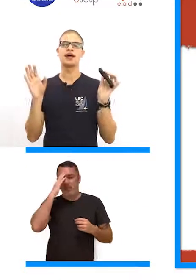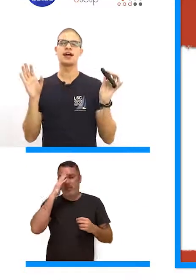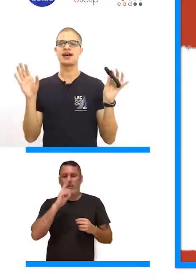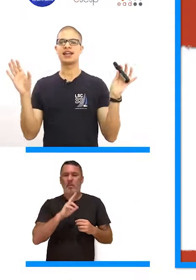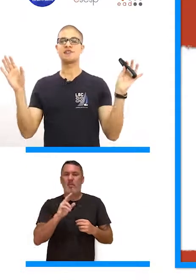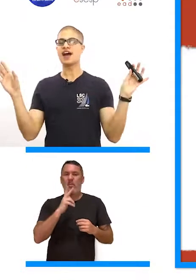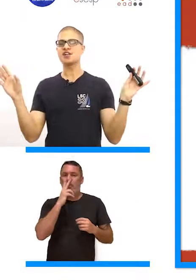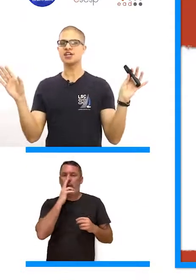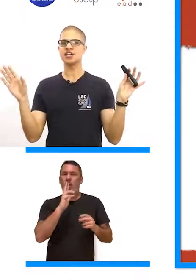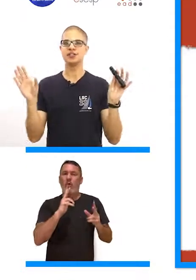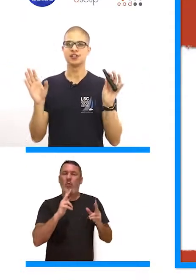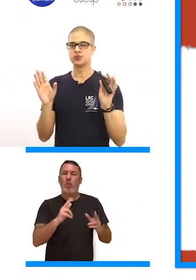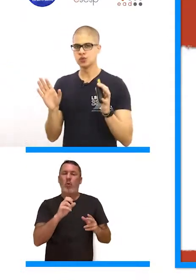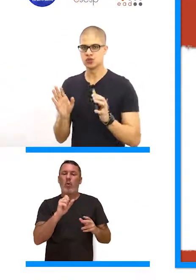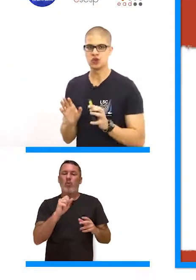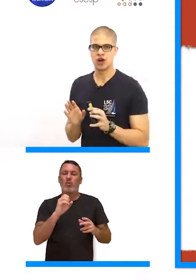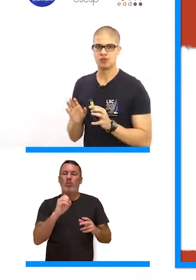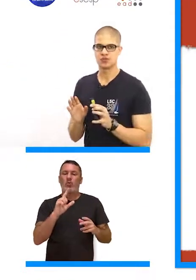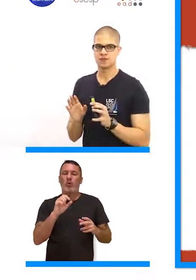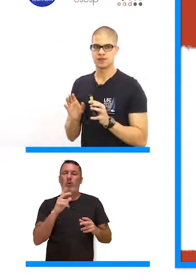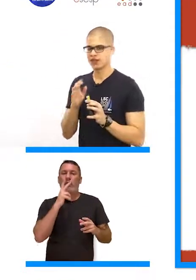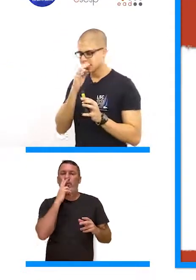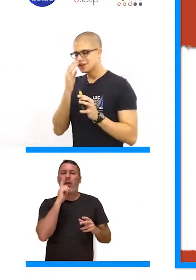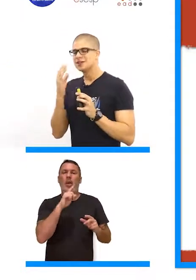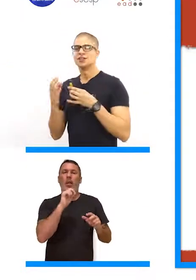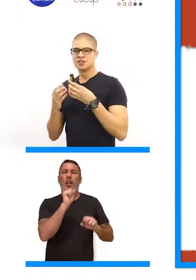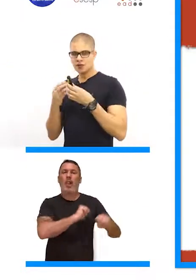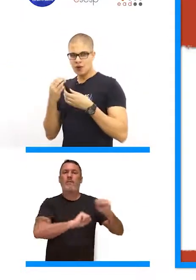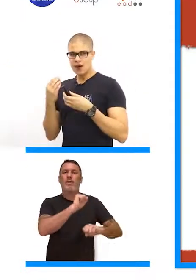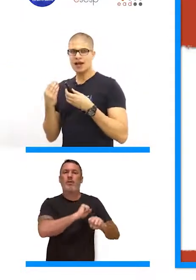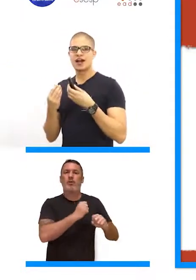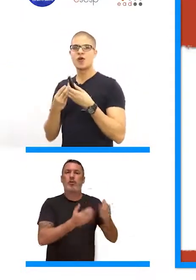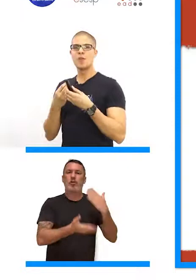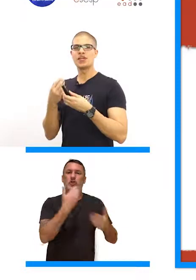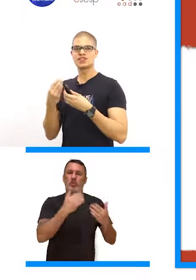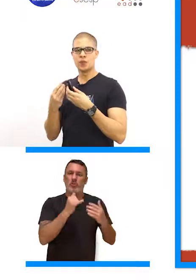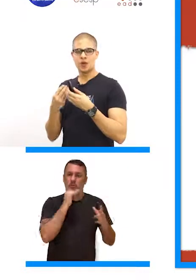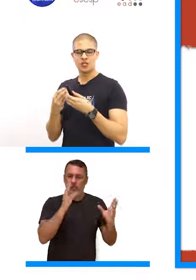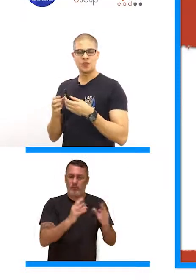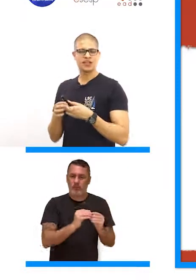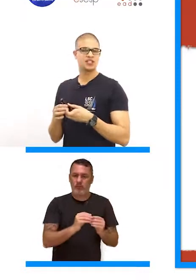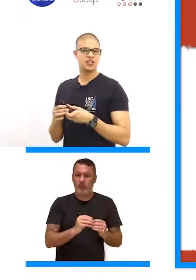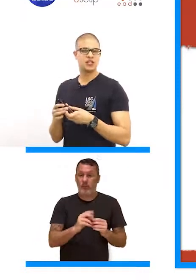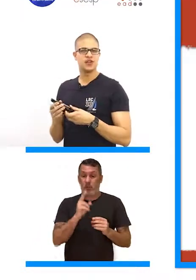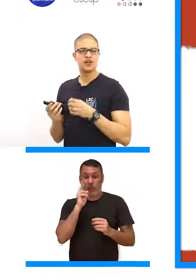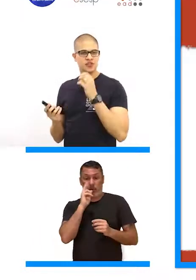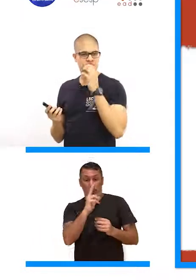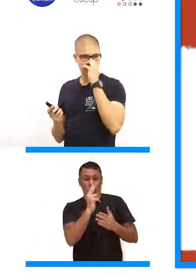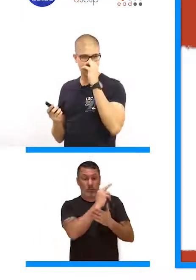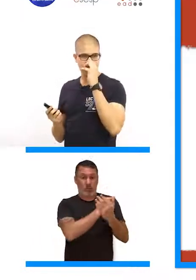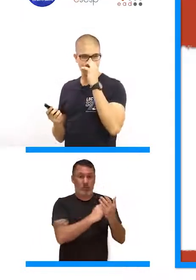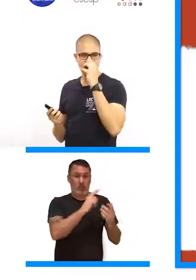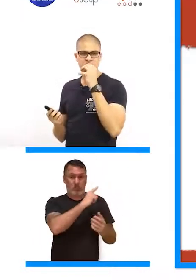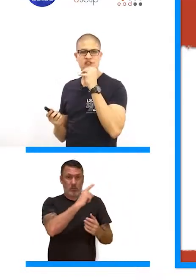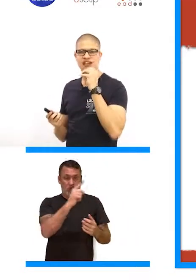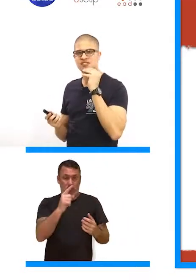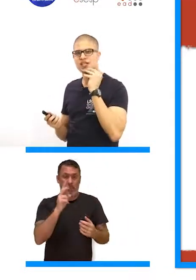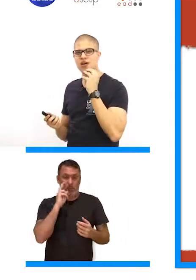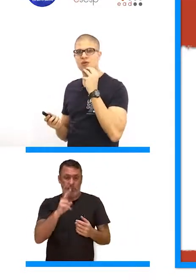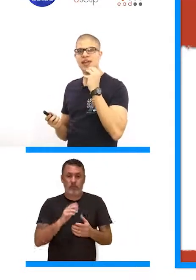como a lavagem dos solos. Com uma compreensão um pouquinho mais científica, eu quero que você entenda